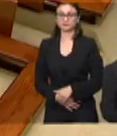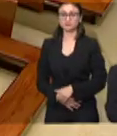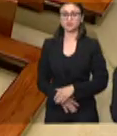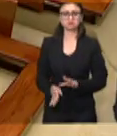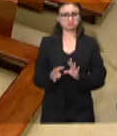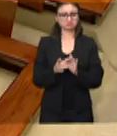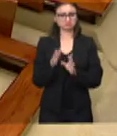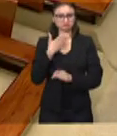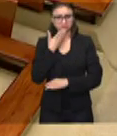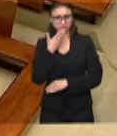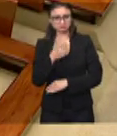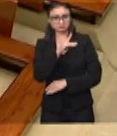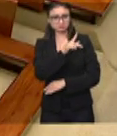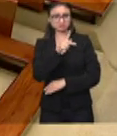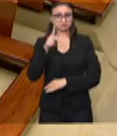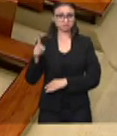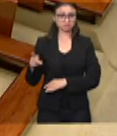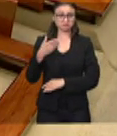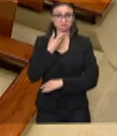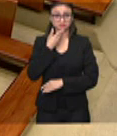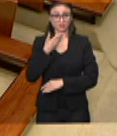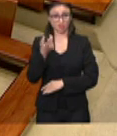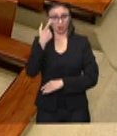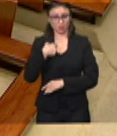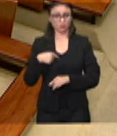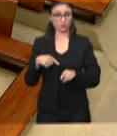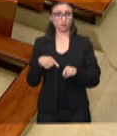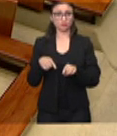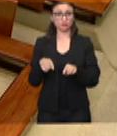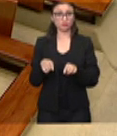permite, presidente. Veja, eu também aqui